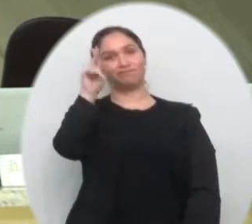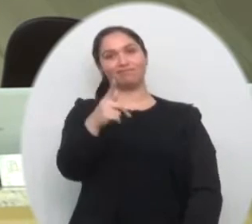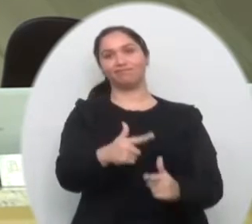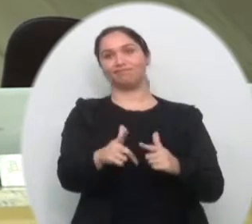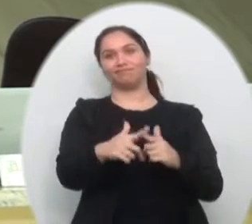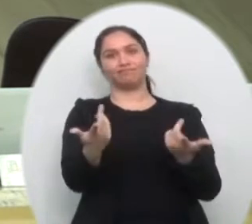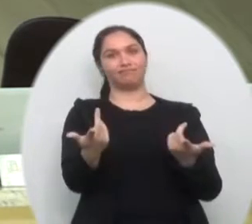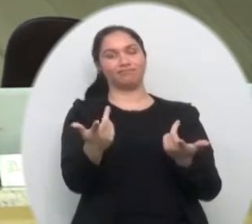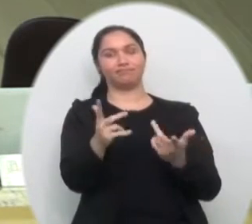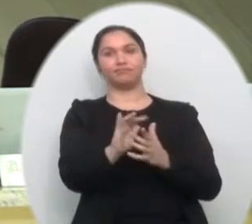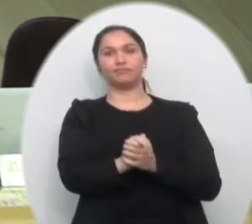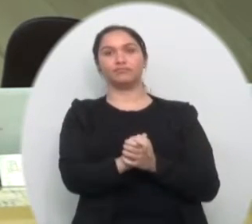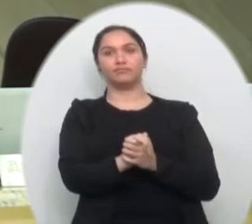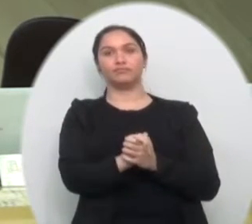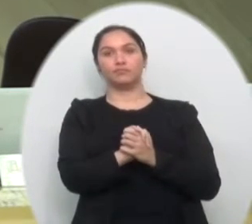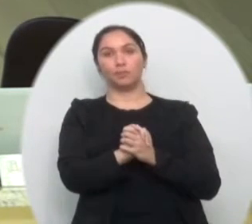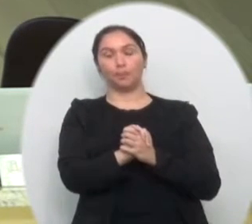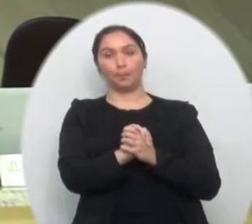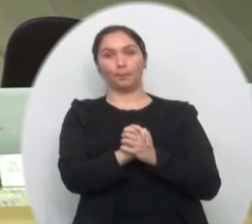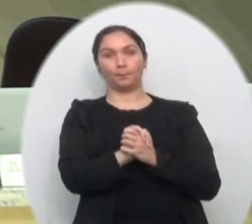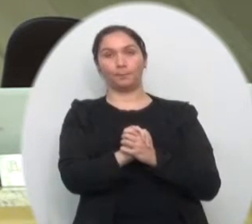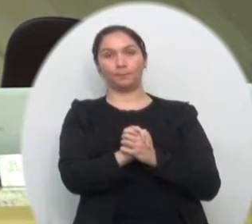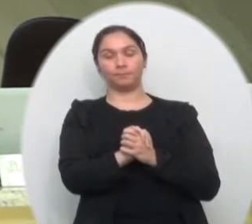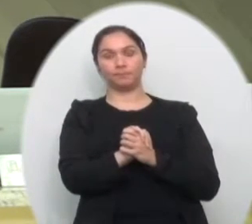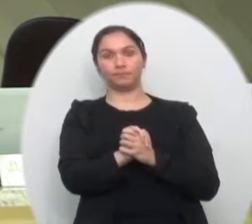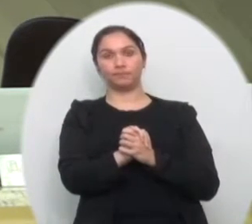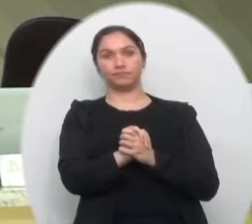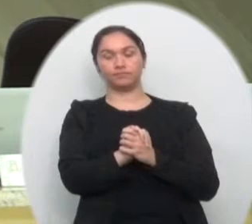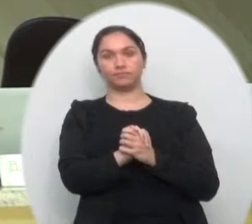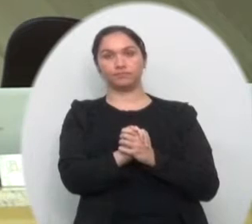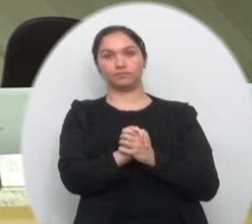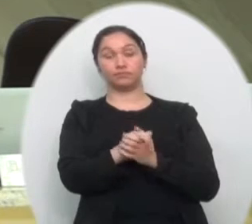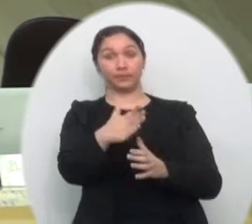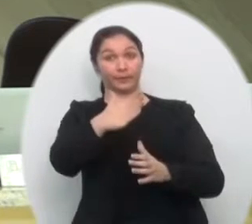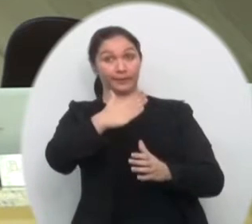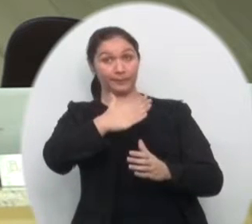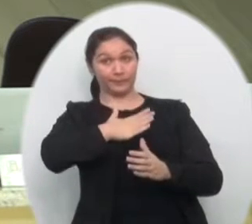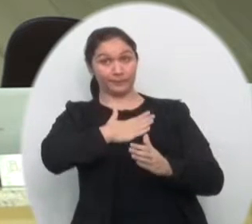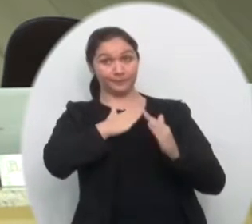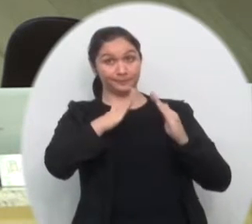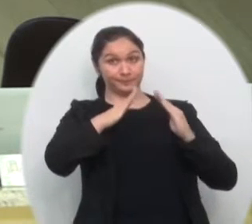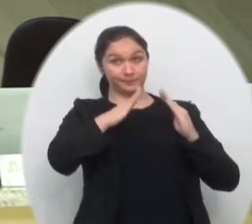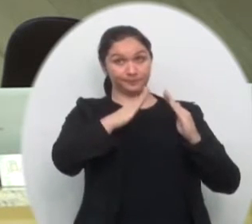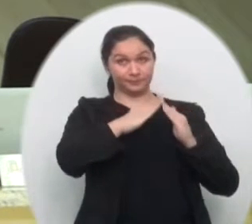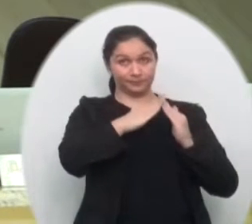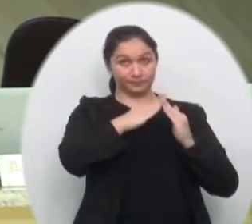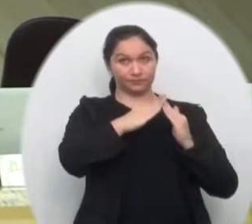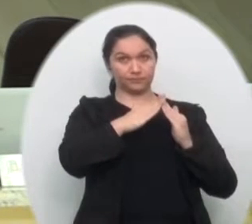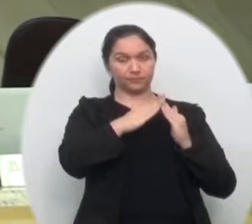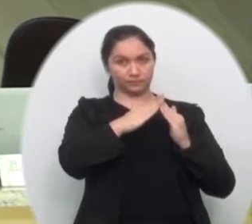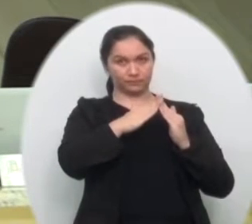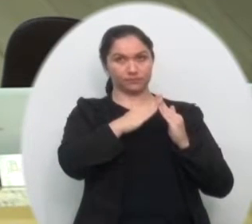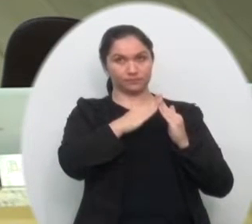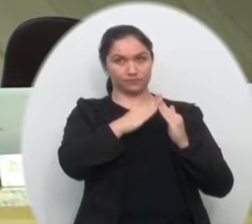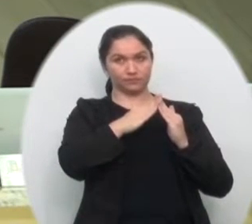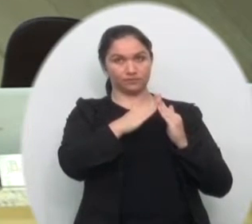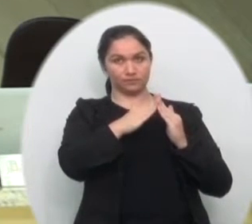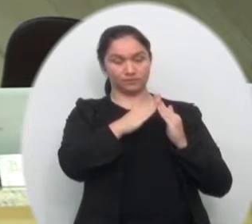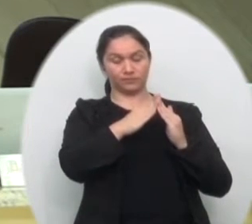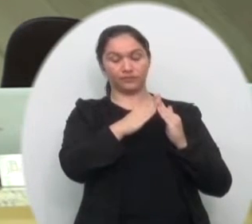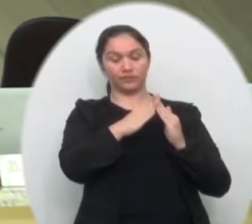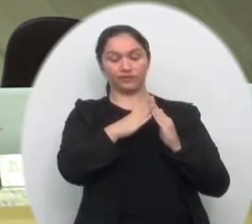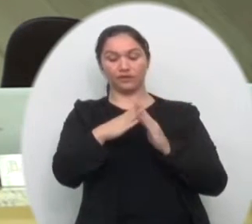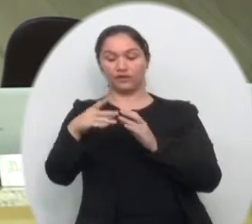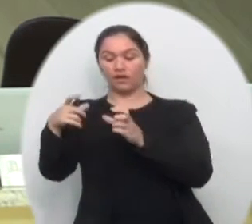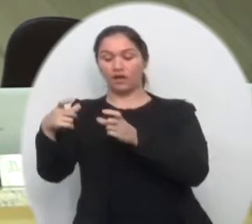Houve um esbordamento na minha propriedade, então aqui, ó, numa noite, ficou a noite inteira esbordando, então o açude